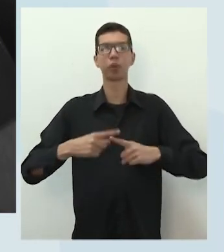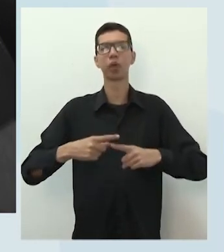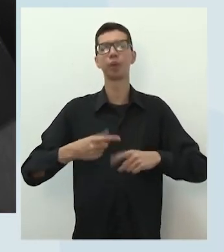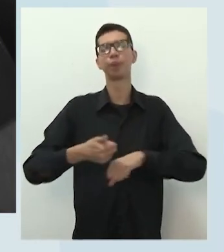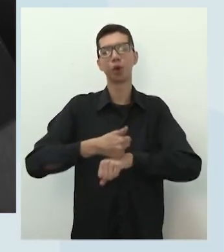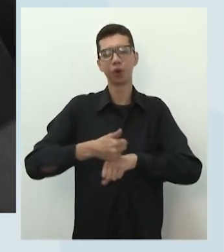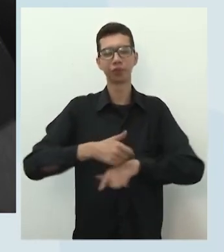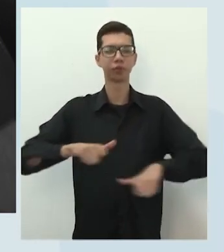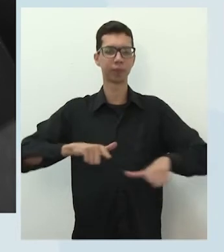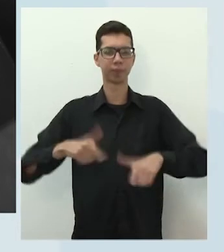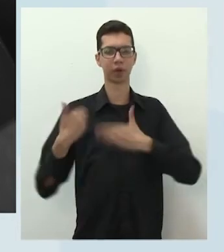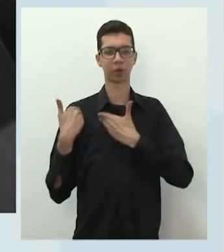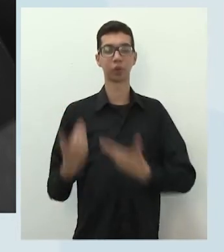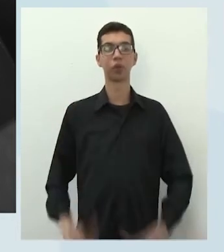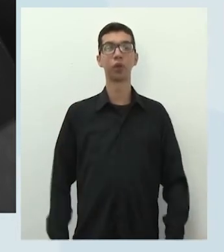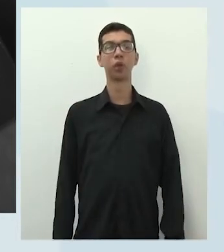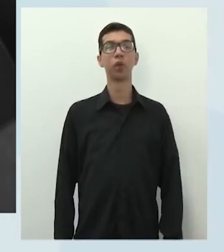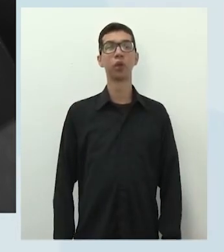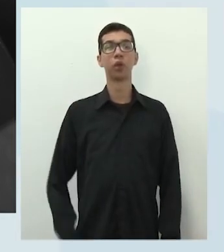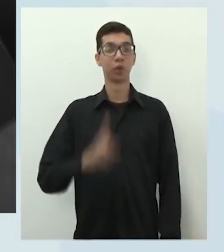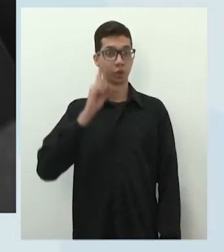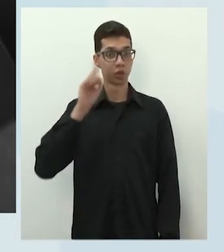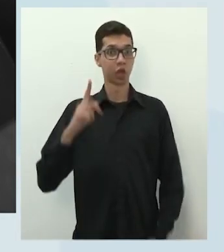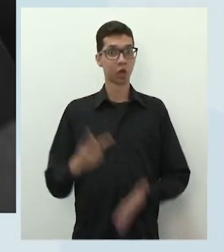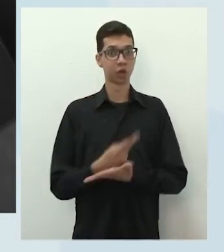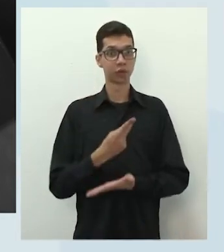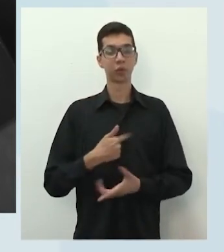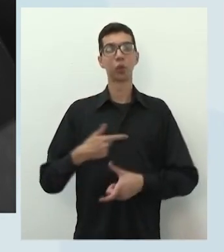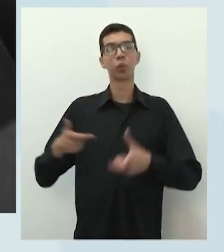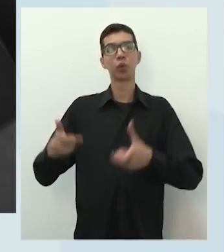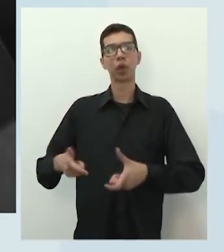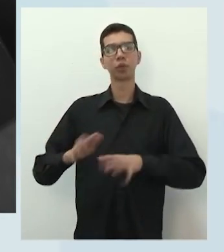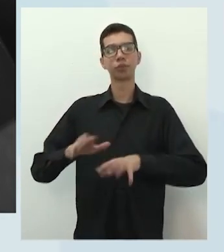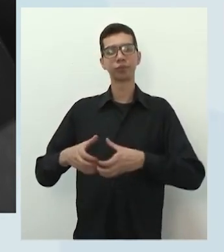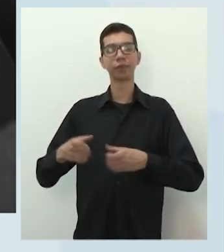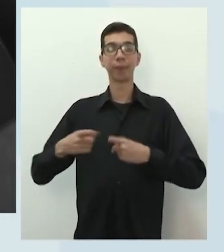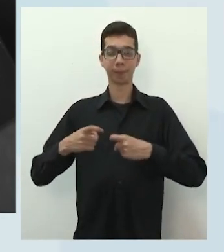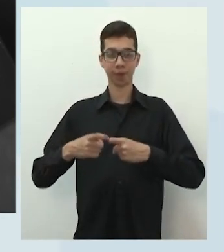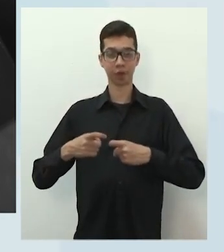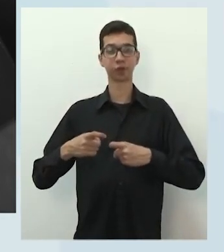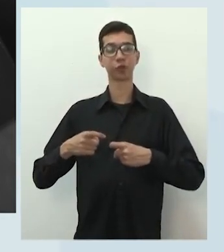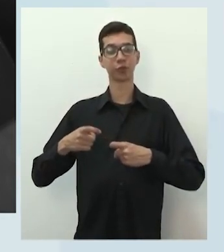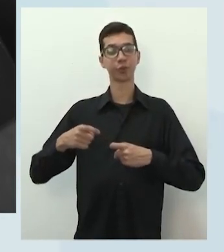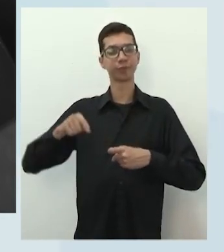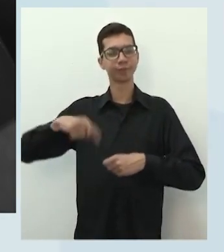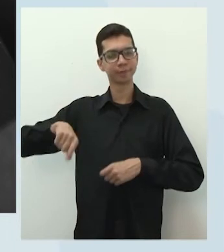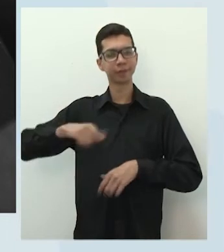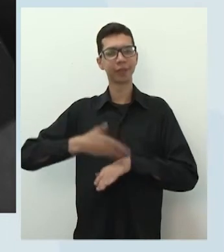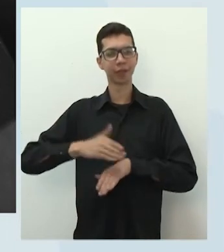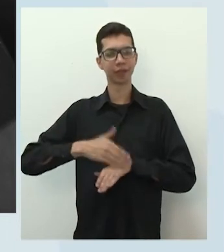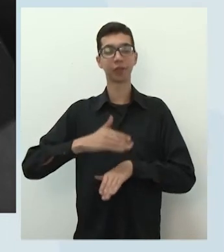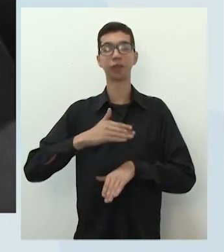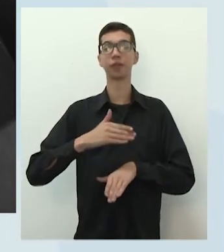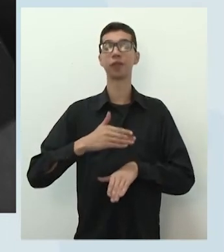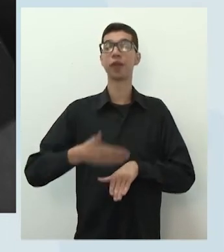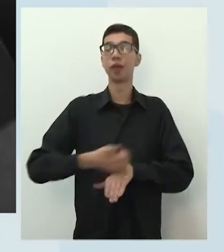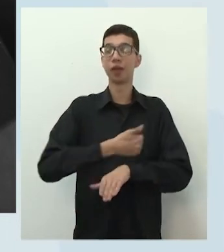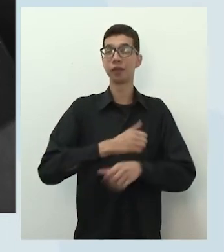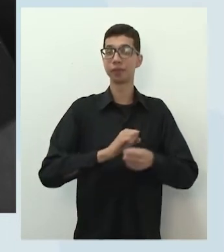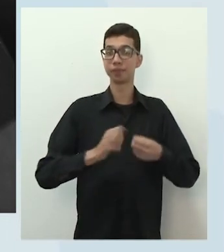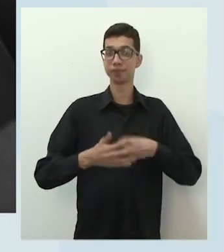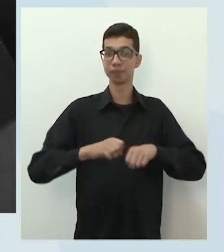Facebook. Facebook é uma rede social que eu não gosto muito. Eu adoro o Instagram, tenho meu canal no Instagram, convido vocês a acompanharem meus vídeos